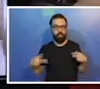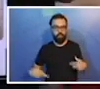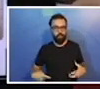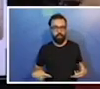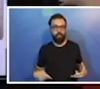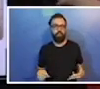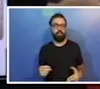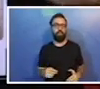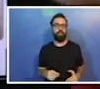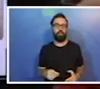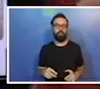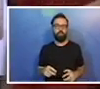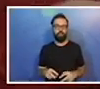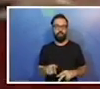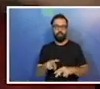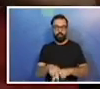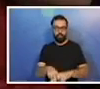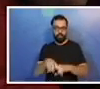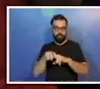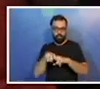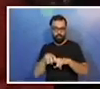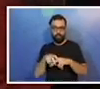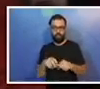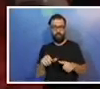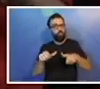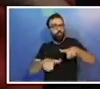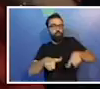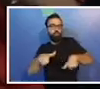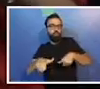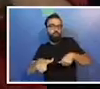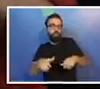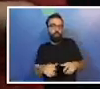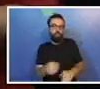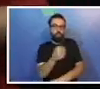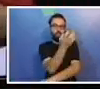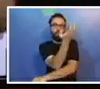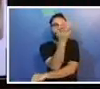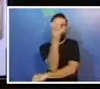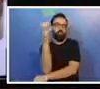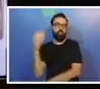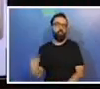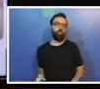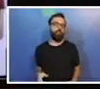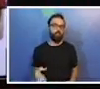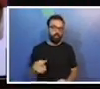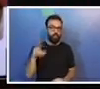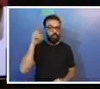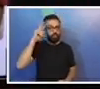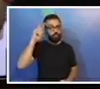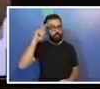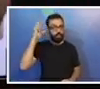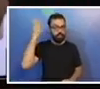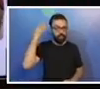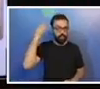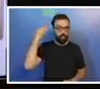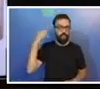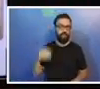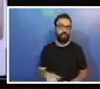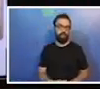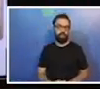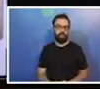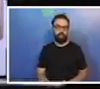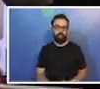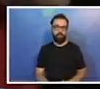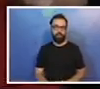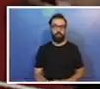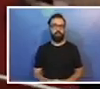interferências humanas nas cadeias alimentares. Mas antes disso, vamos recordar o que nós estávamos estudando? Nós